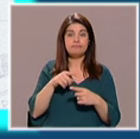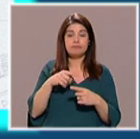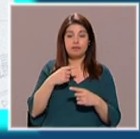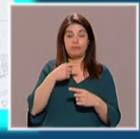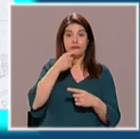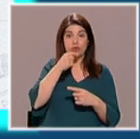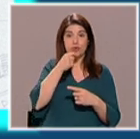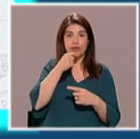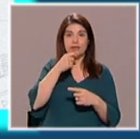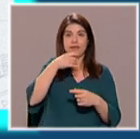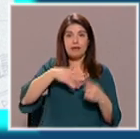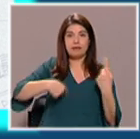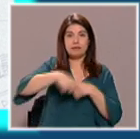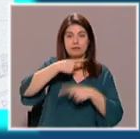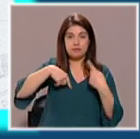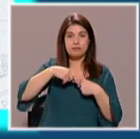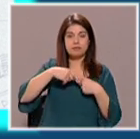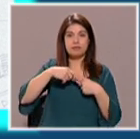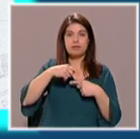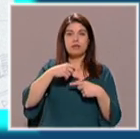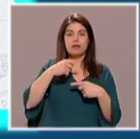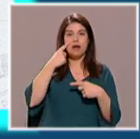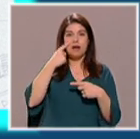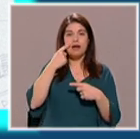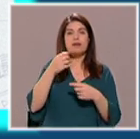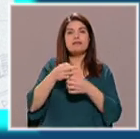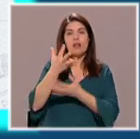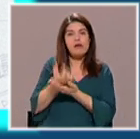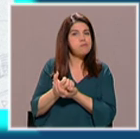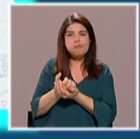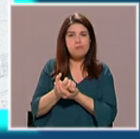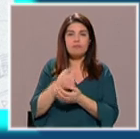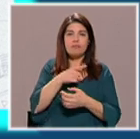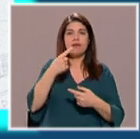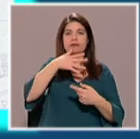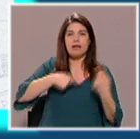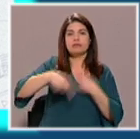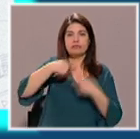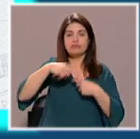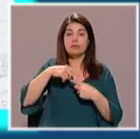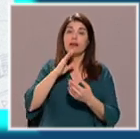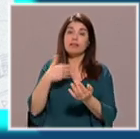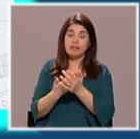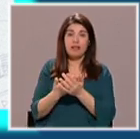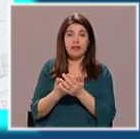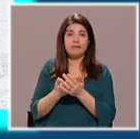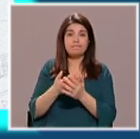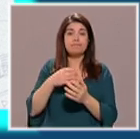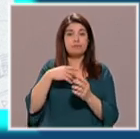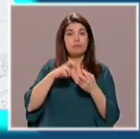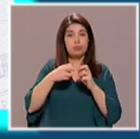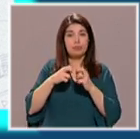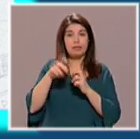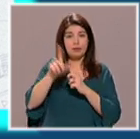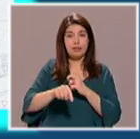concentração de glicose no sangue, podem surgir algumas complicações, que também foram referenciadas no vídeo. E as principais complicações